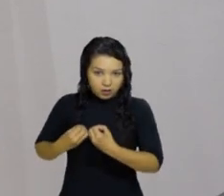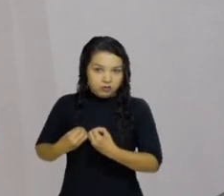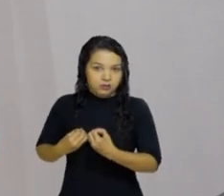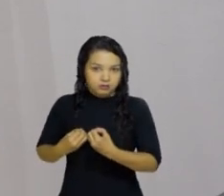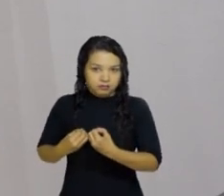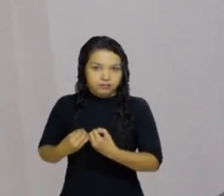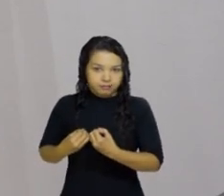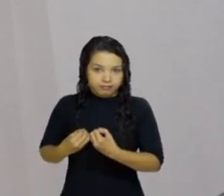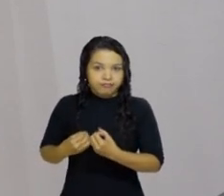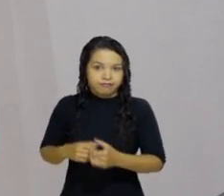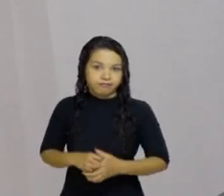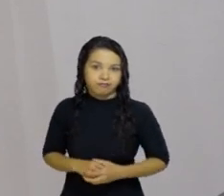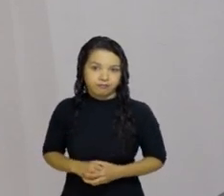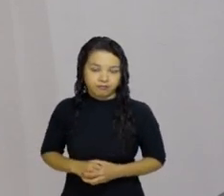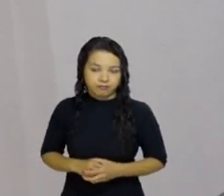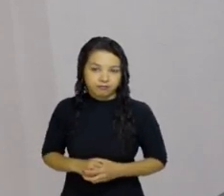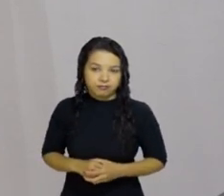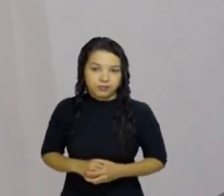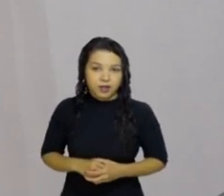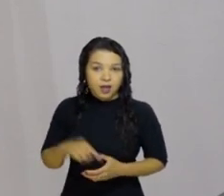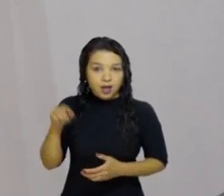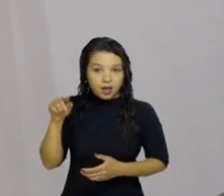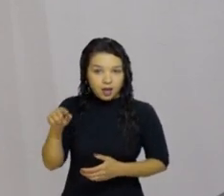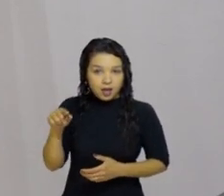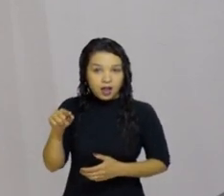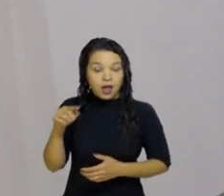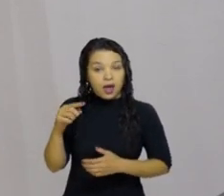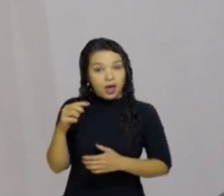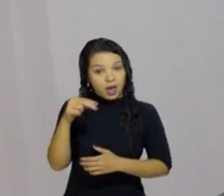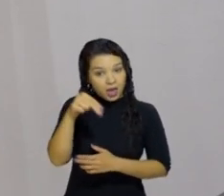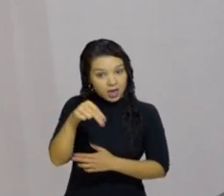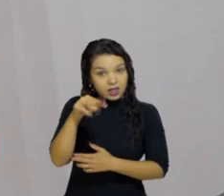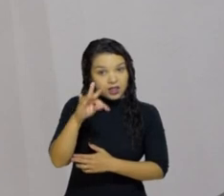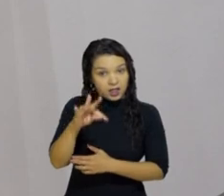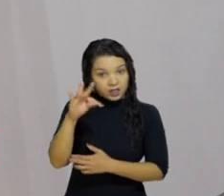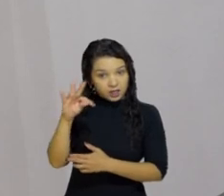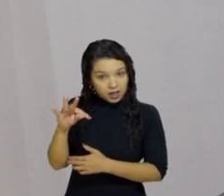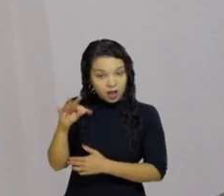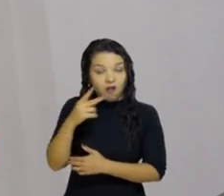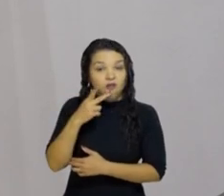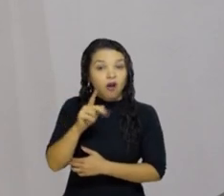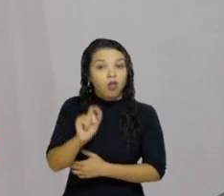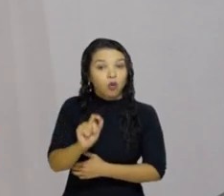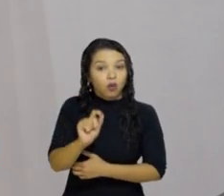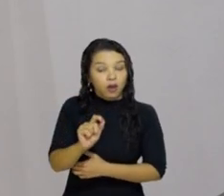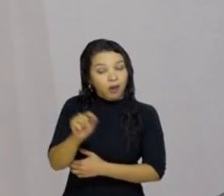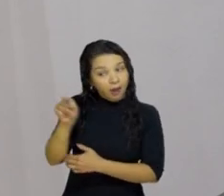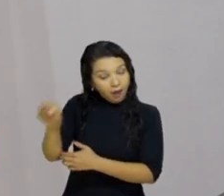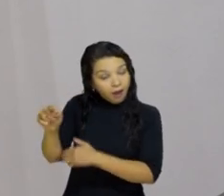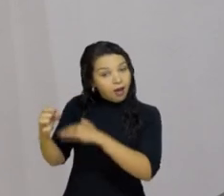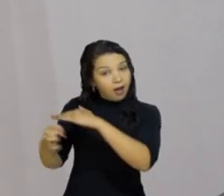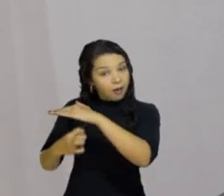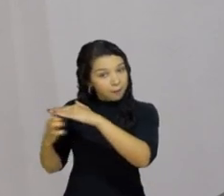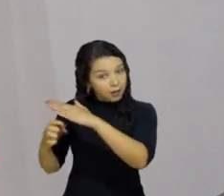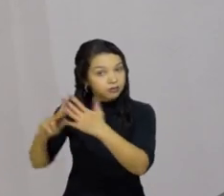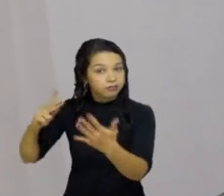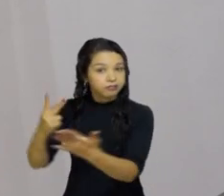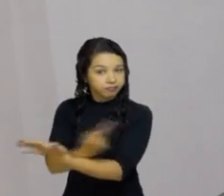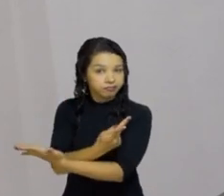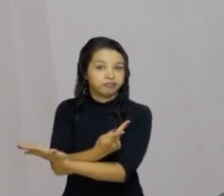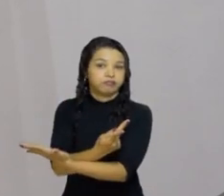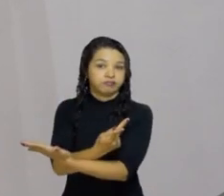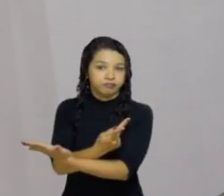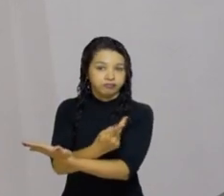valores. No entendimento da ANTT, houve falha da concessionária na classificação de risco